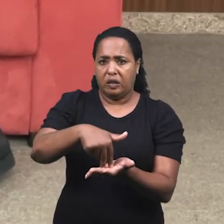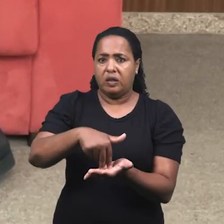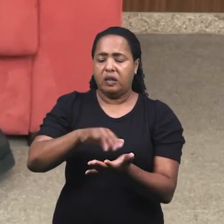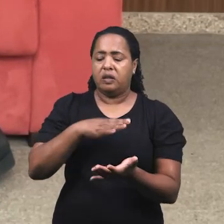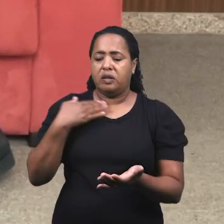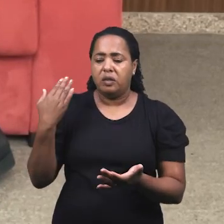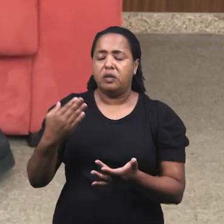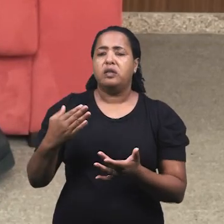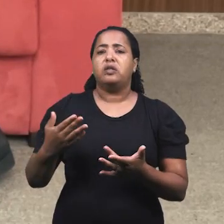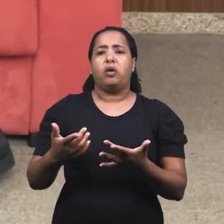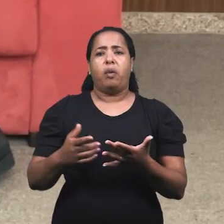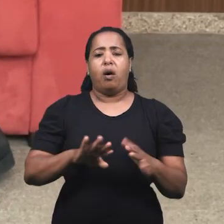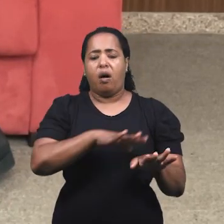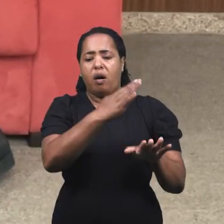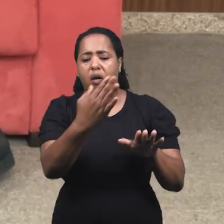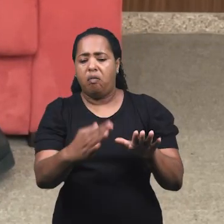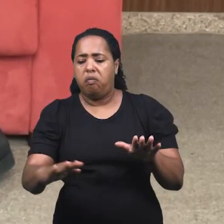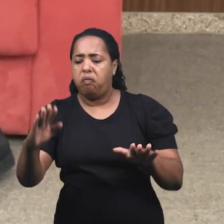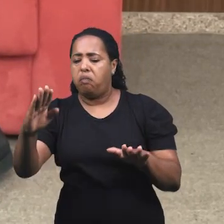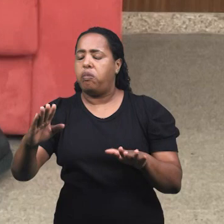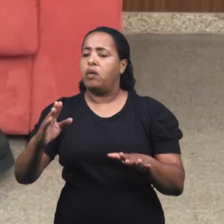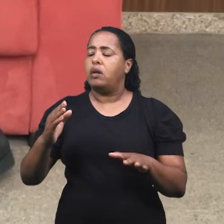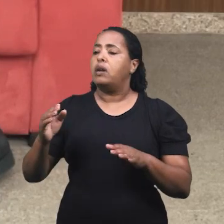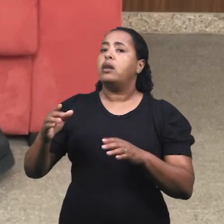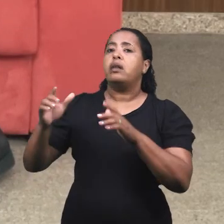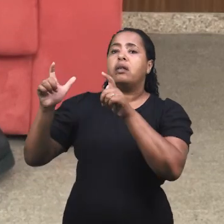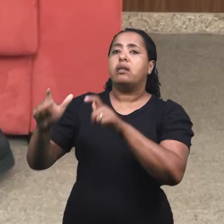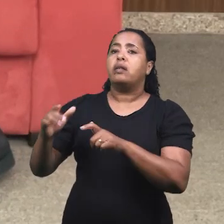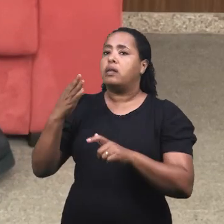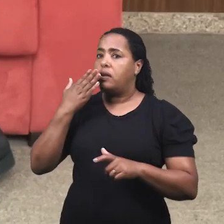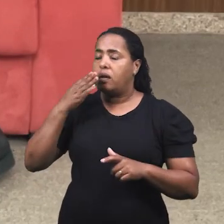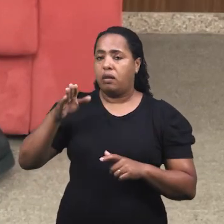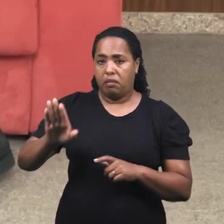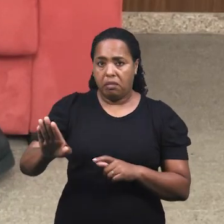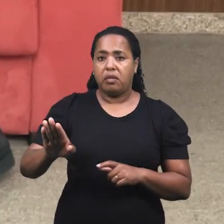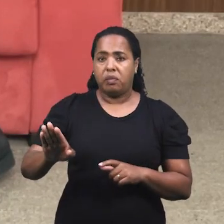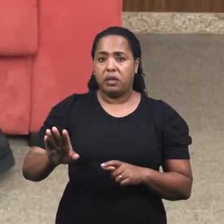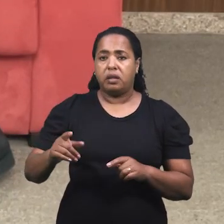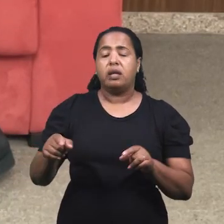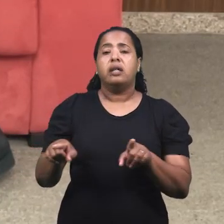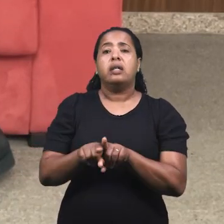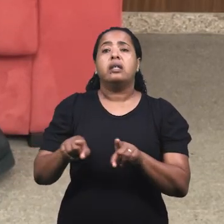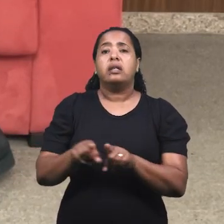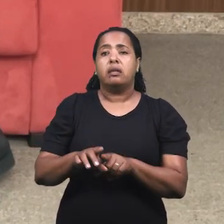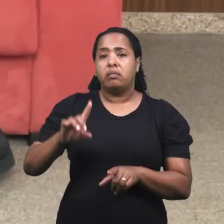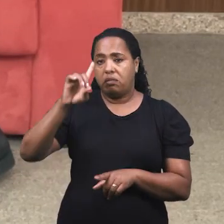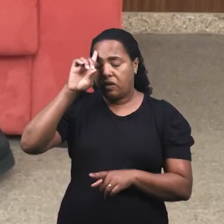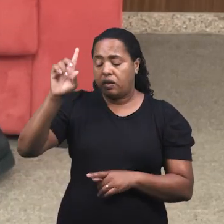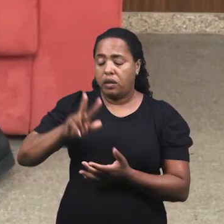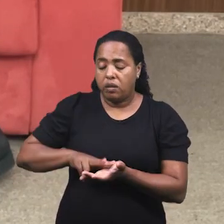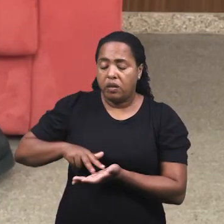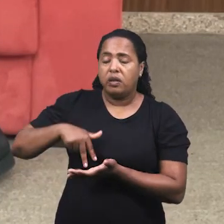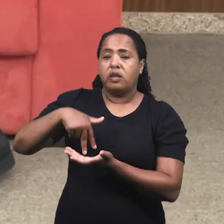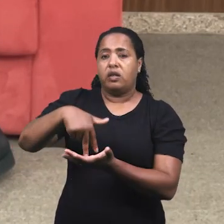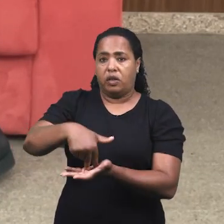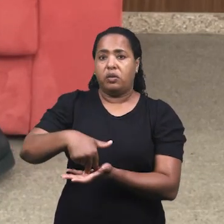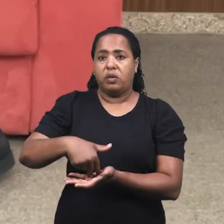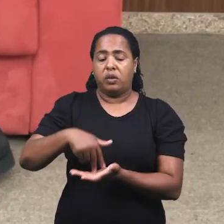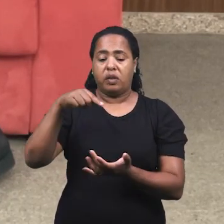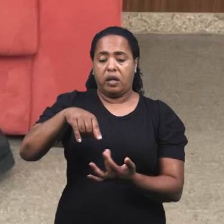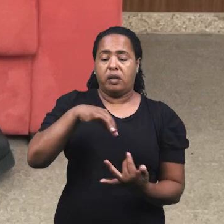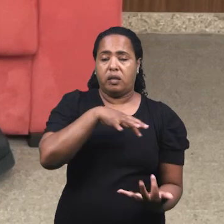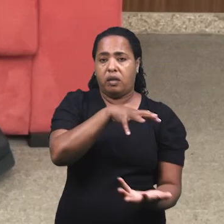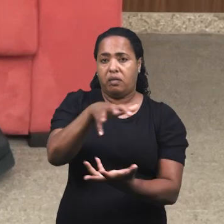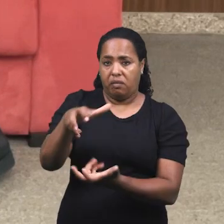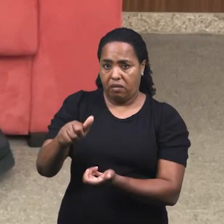Ele também é o Deus dos montes, e por que não ser o Deus dos vales? Ele é o Deus da terra prometida, mas também por que não ser o